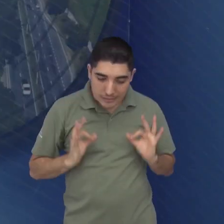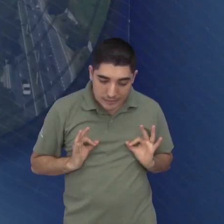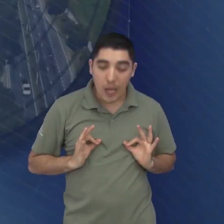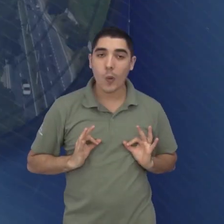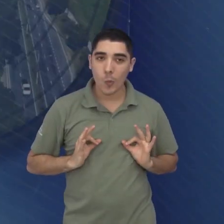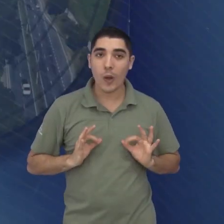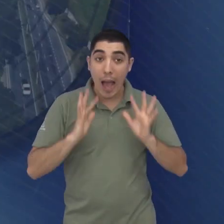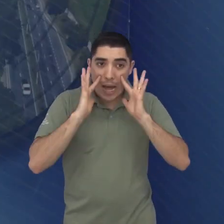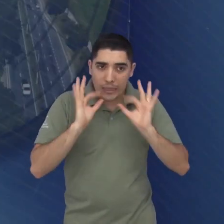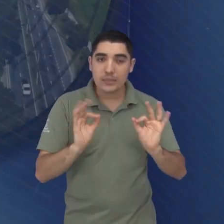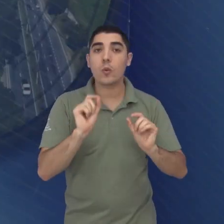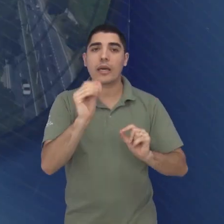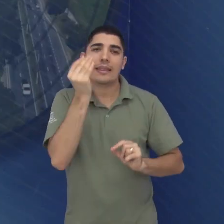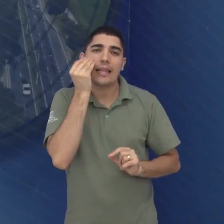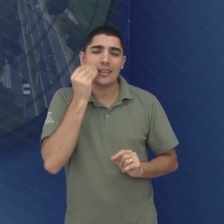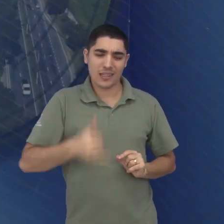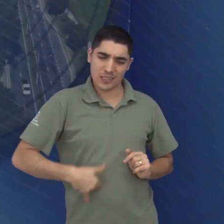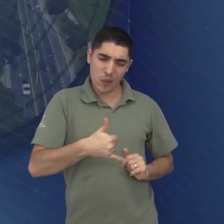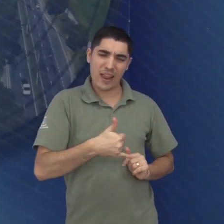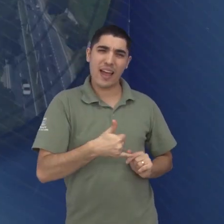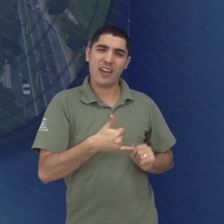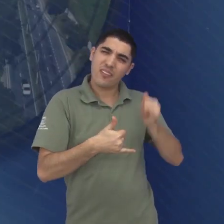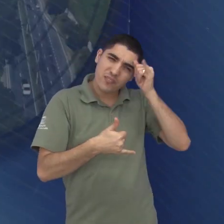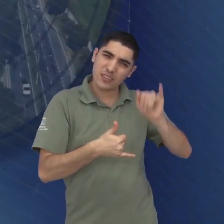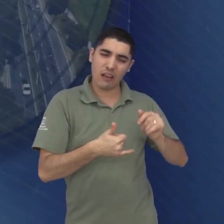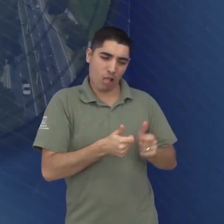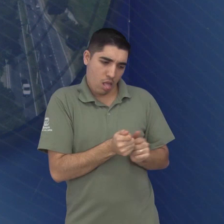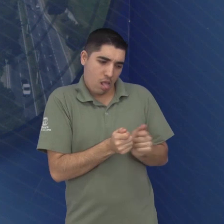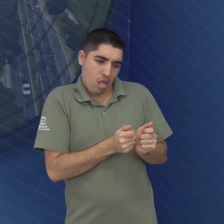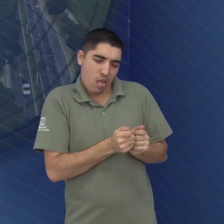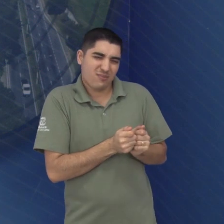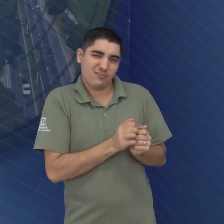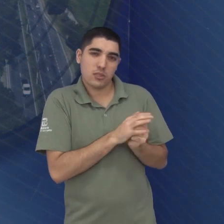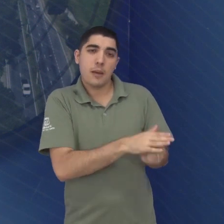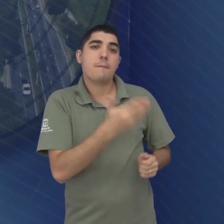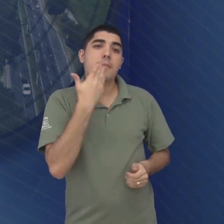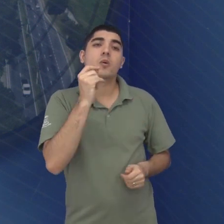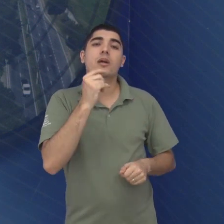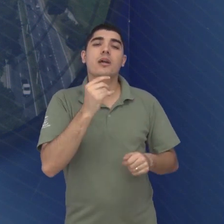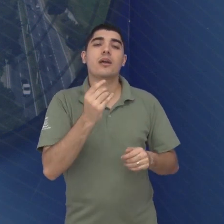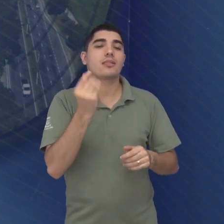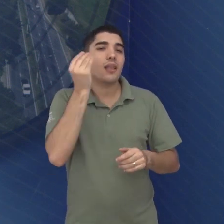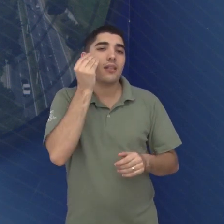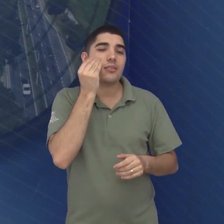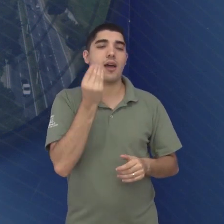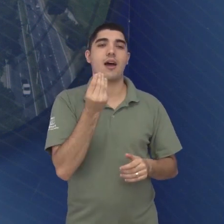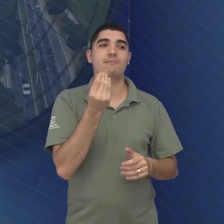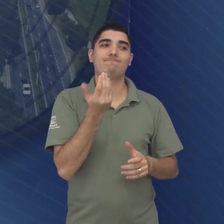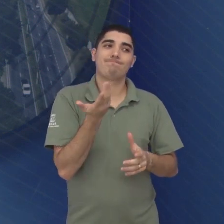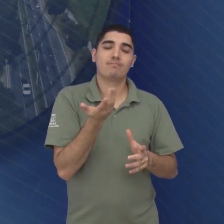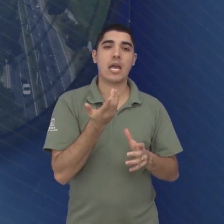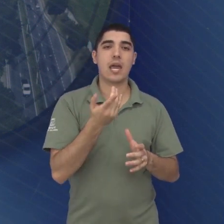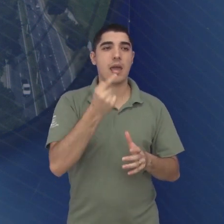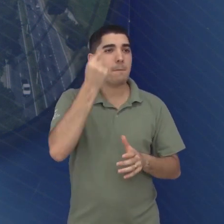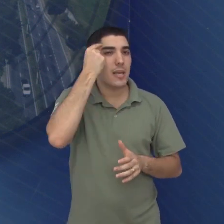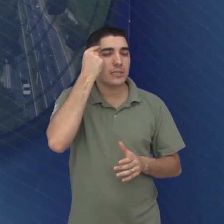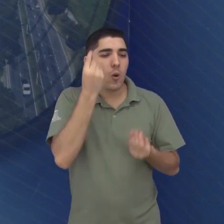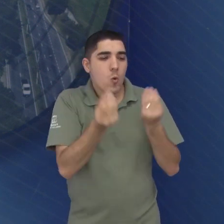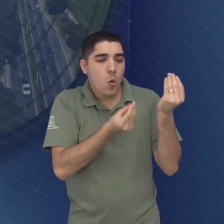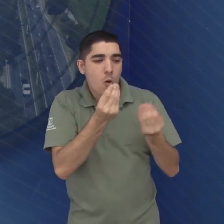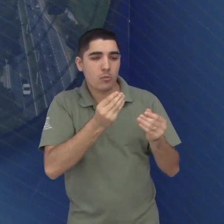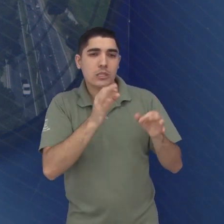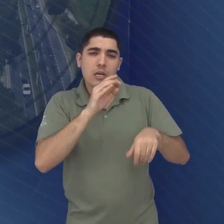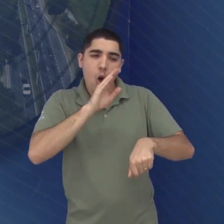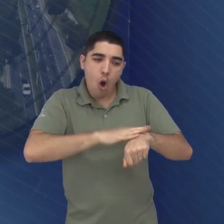então, tentar diminuir um pouquinho o celular e criar uma rotininha. Eu acho que uma rotininha também, né, doutor?